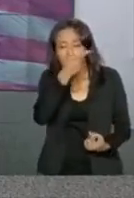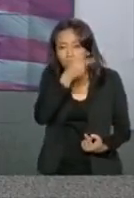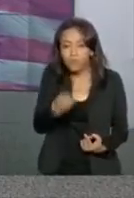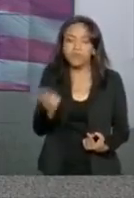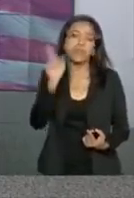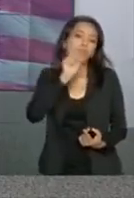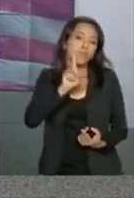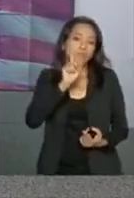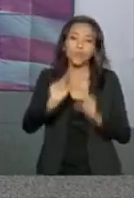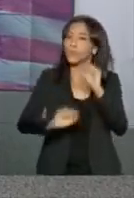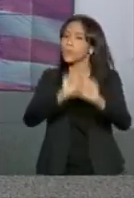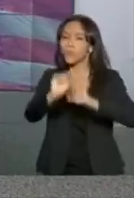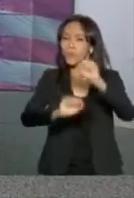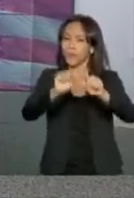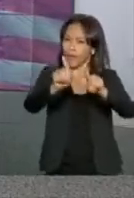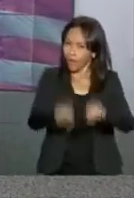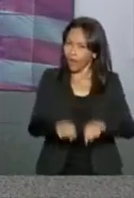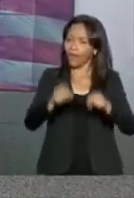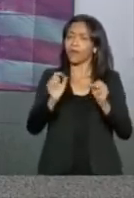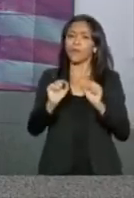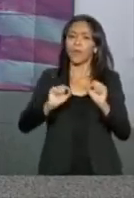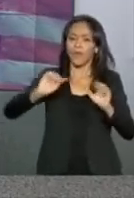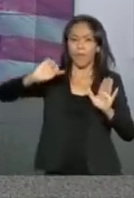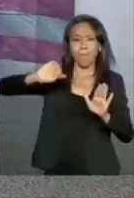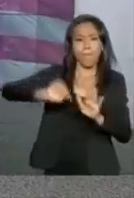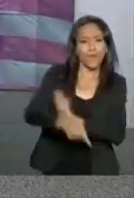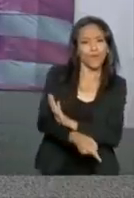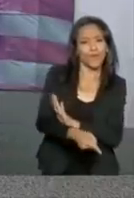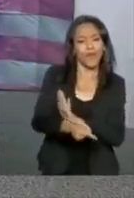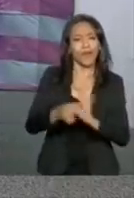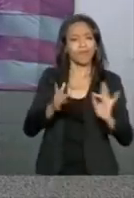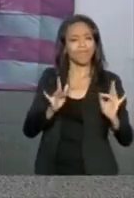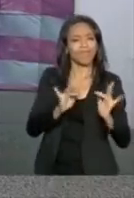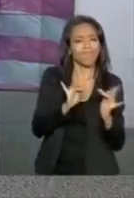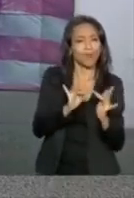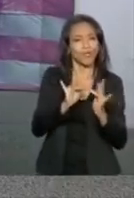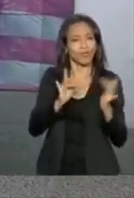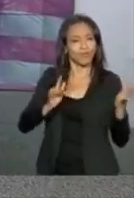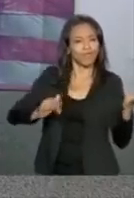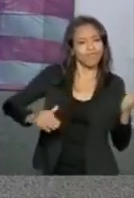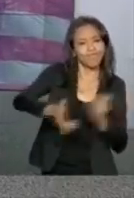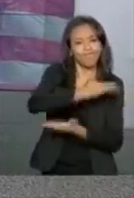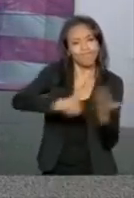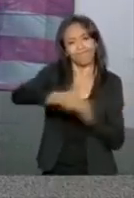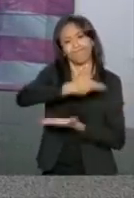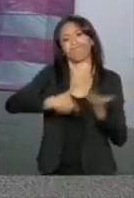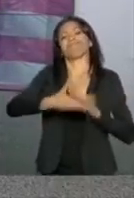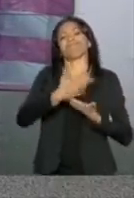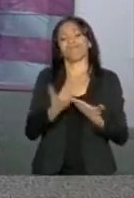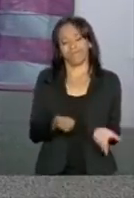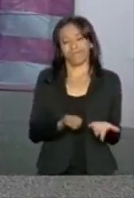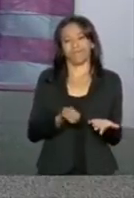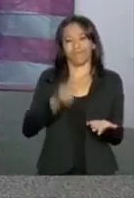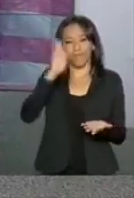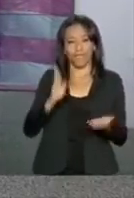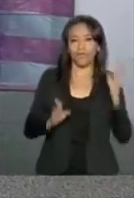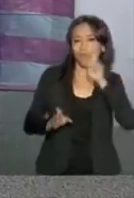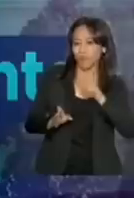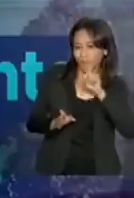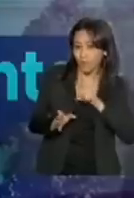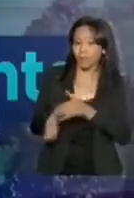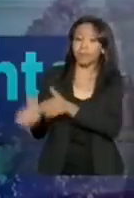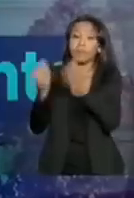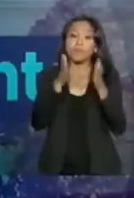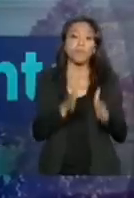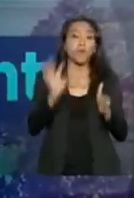Estados Unidos foi o de aprofundar as relações, estreitar os vínculos com os Estados Unidos. O presidente